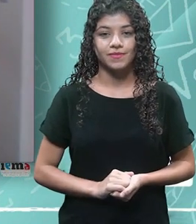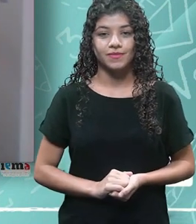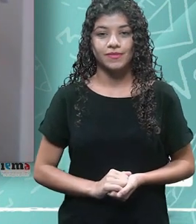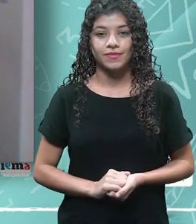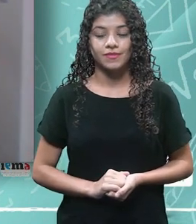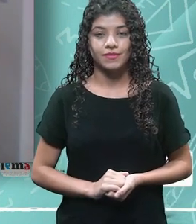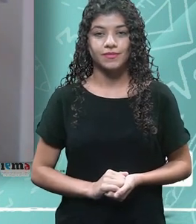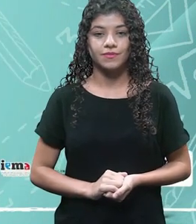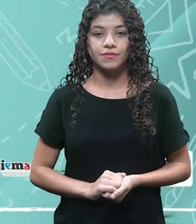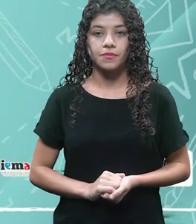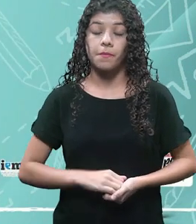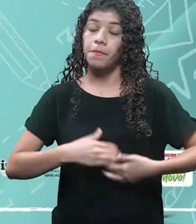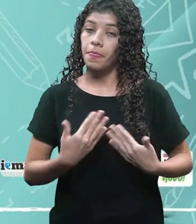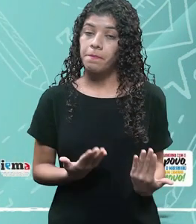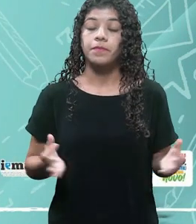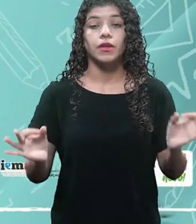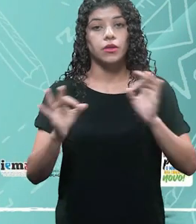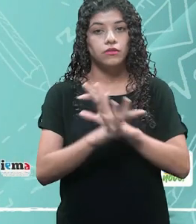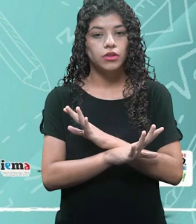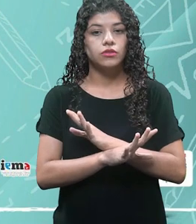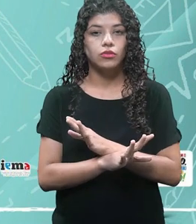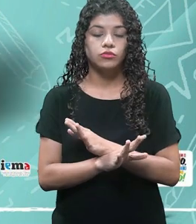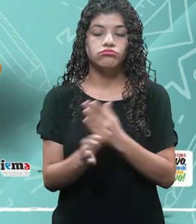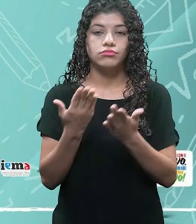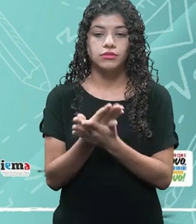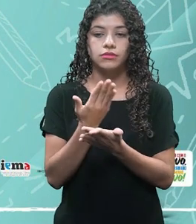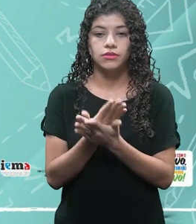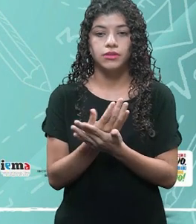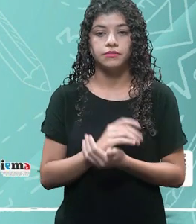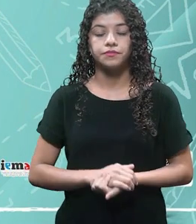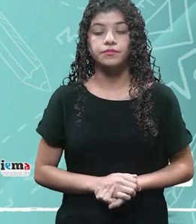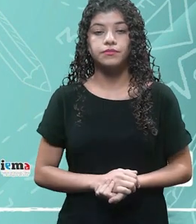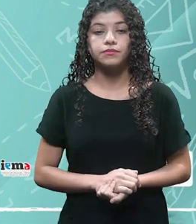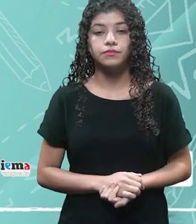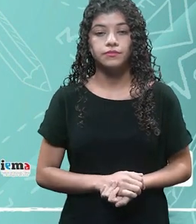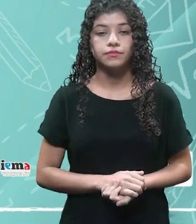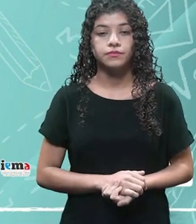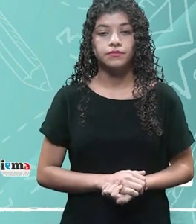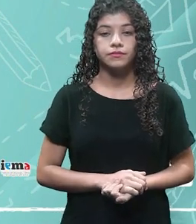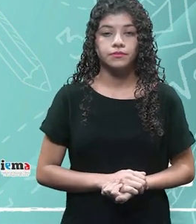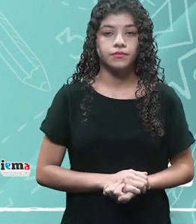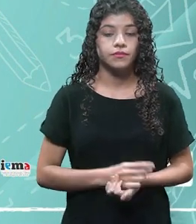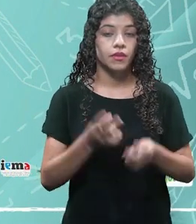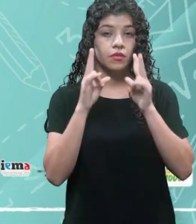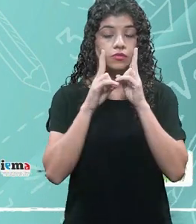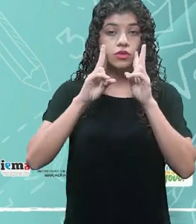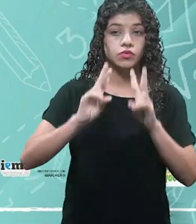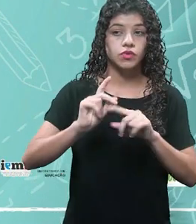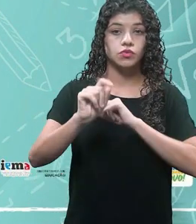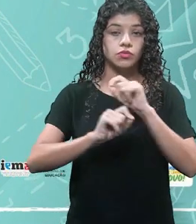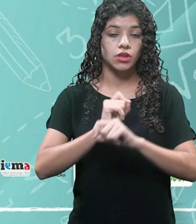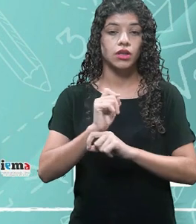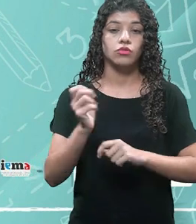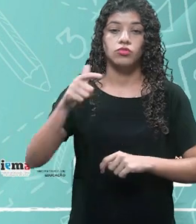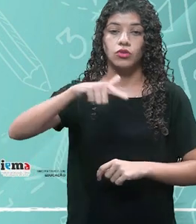se vê na próxima aula bom então como vocês viram aí né a gente tá aqui concluindo nossa aula vocês eh viram que